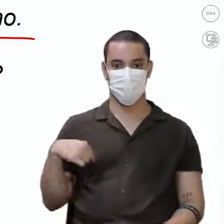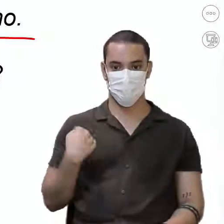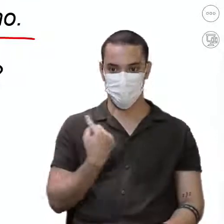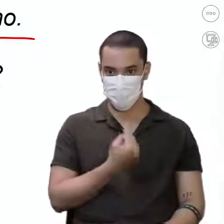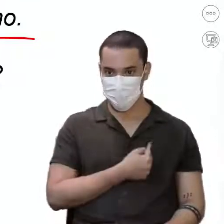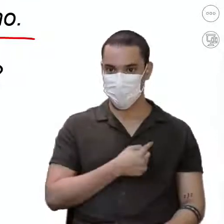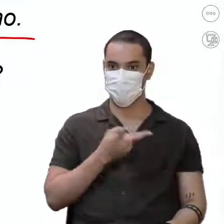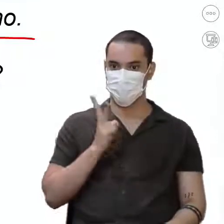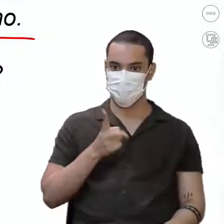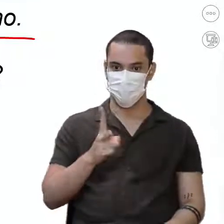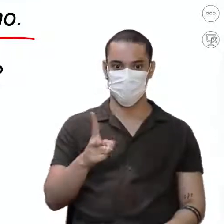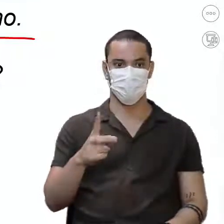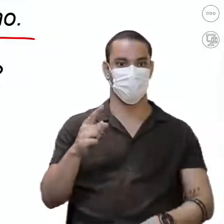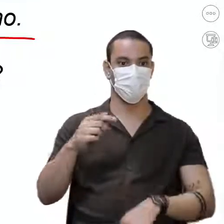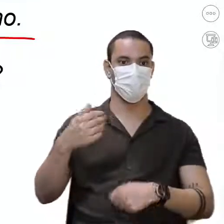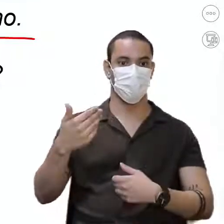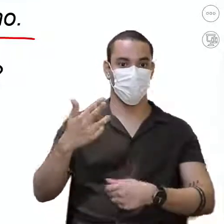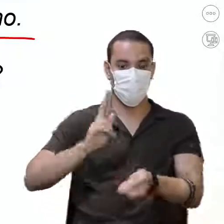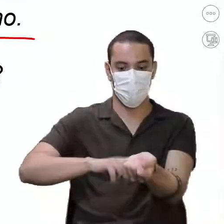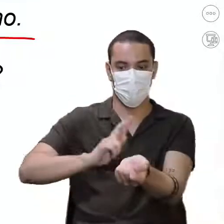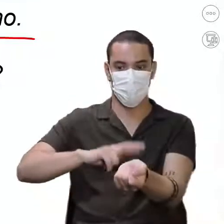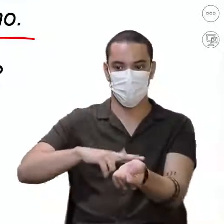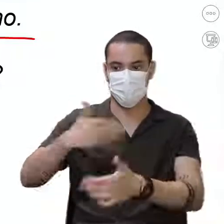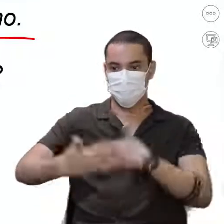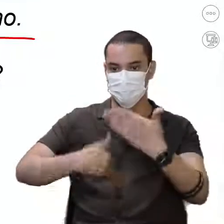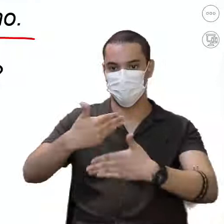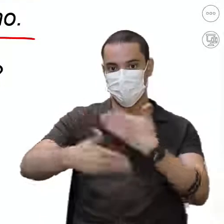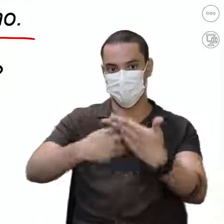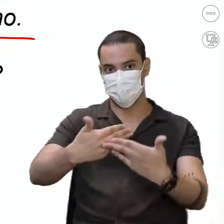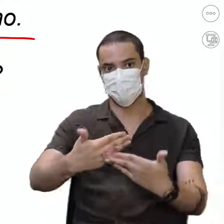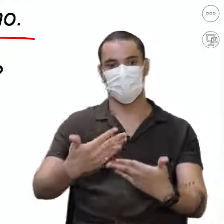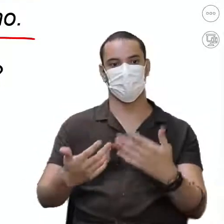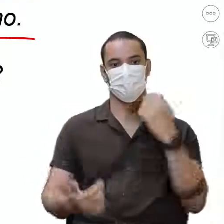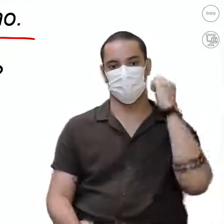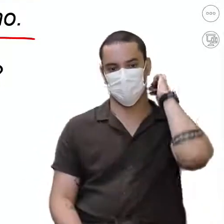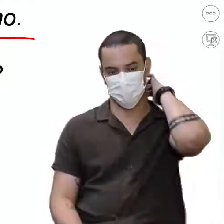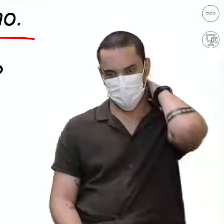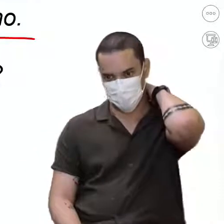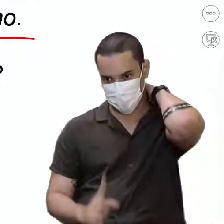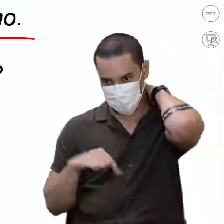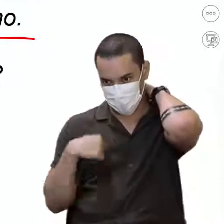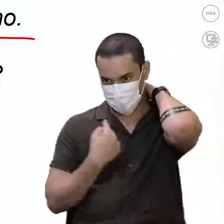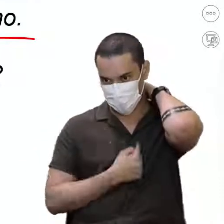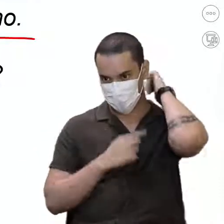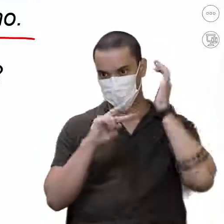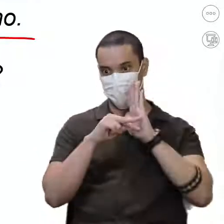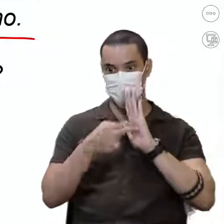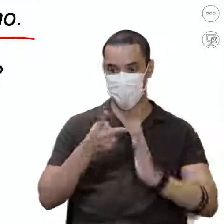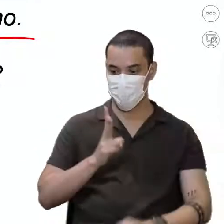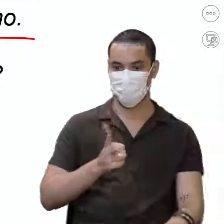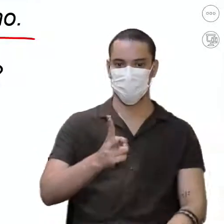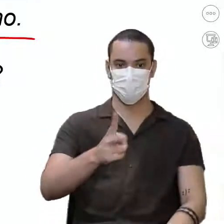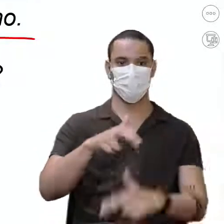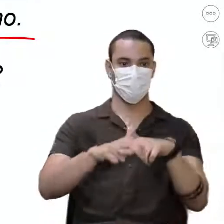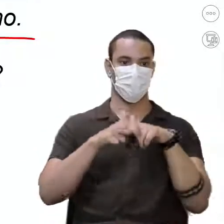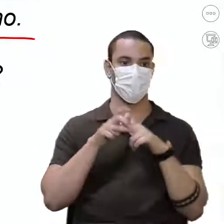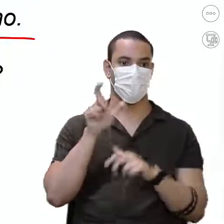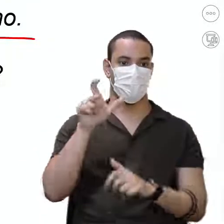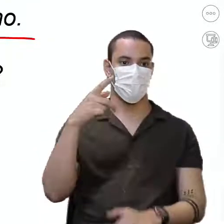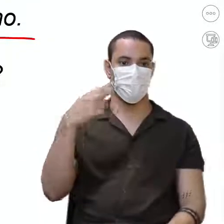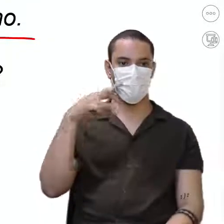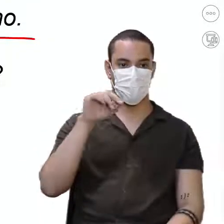seguindo o ritmo. Ou seja, estamos moving on, continuando, certo? Então, a palavra proceed